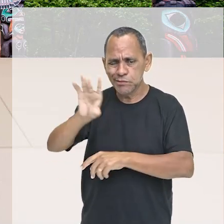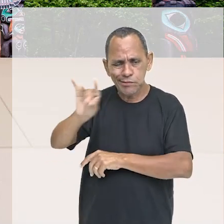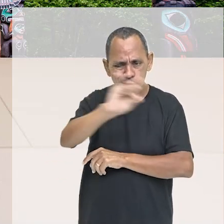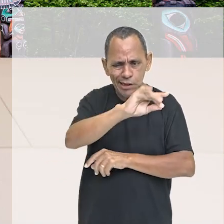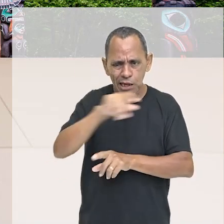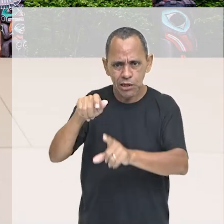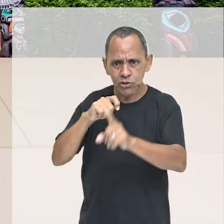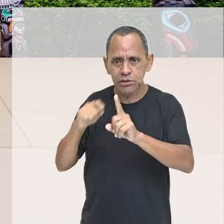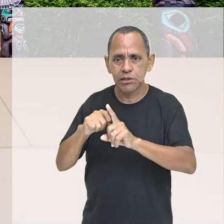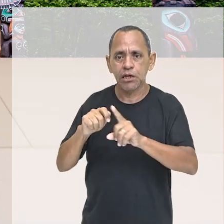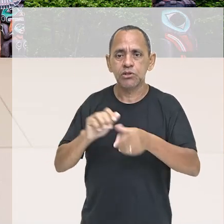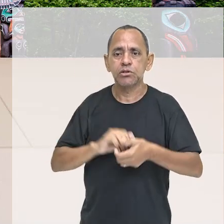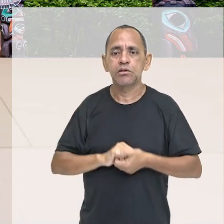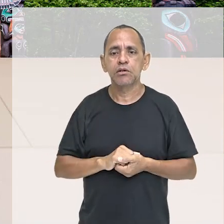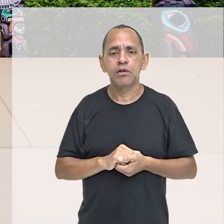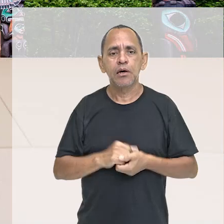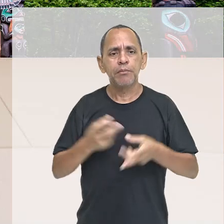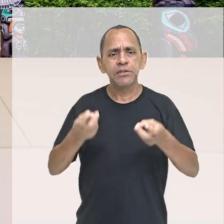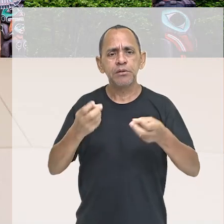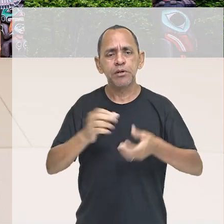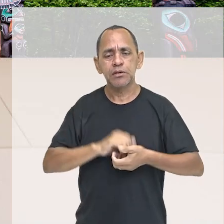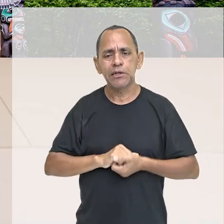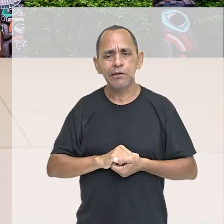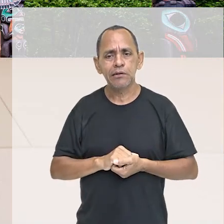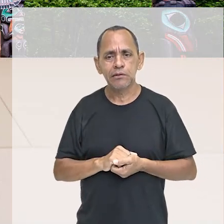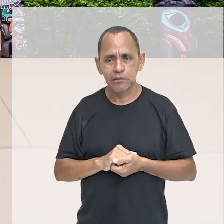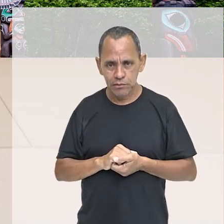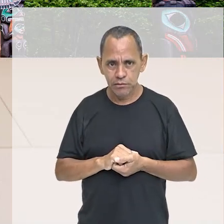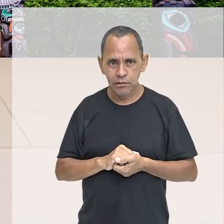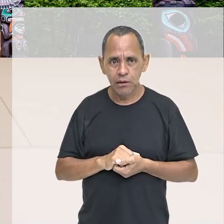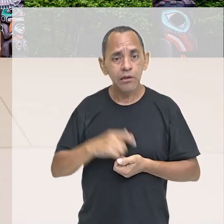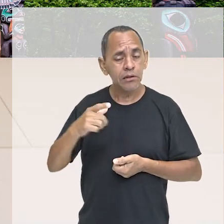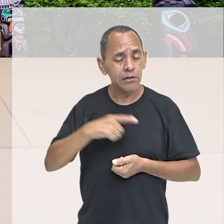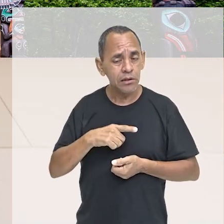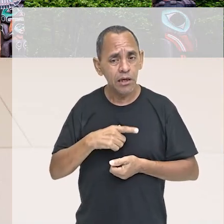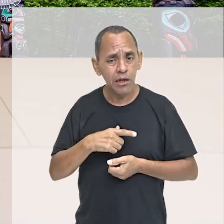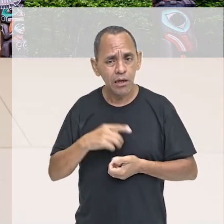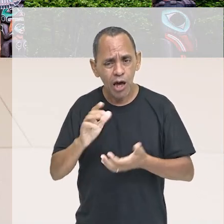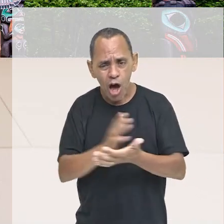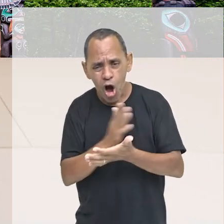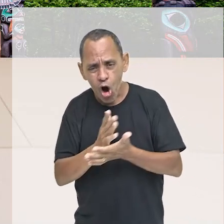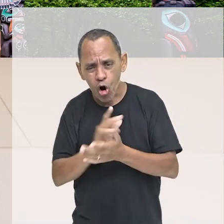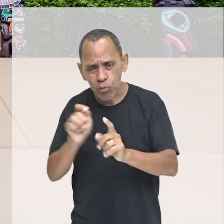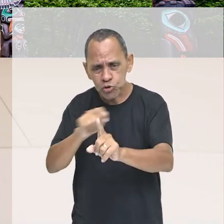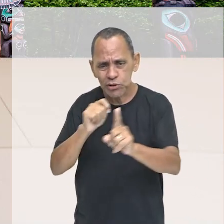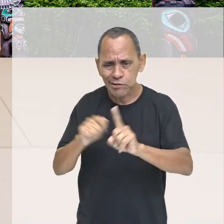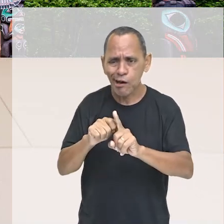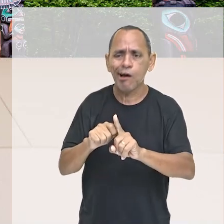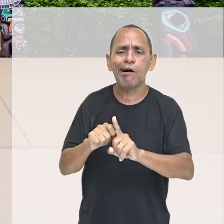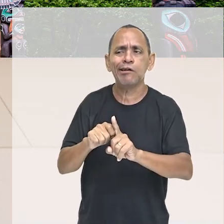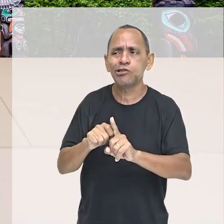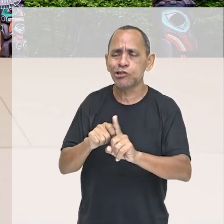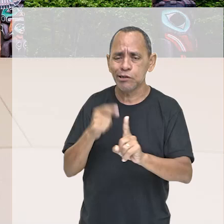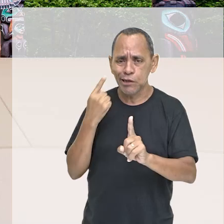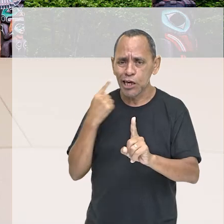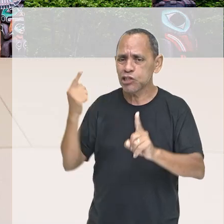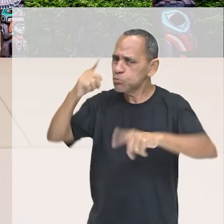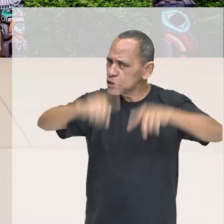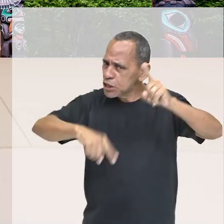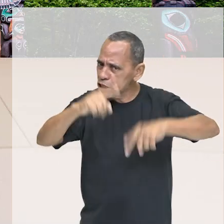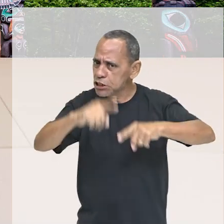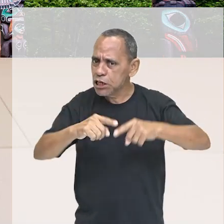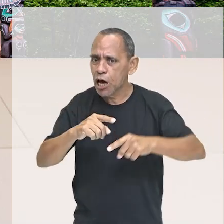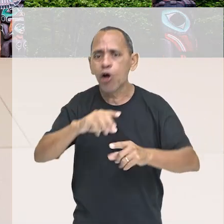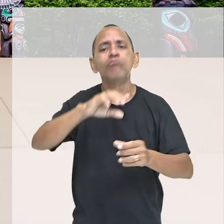que, para um determinado povo, uma determinada sociedade, este objeto aqui, ele é sagrado, porque